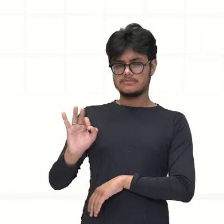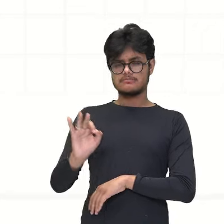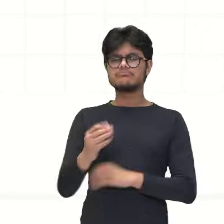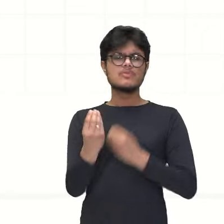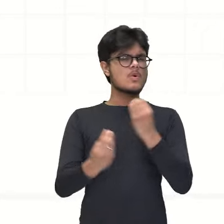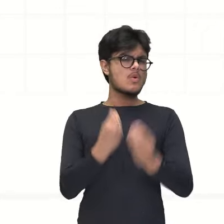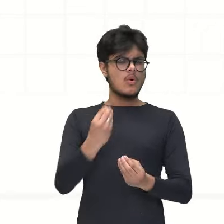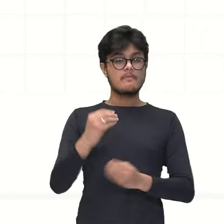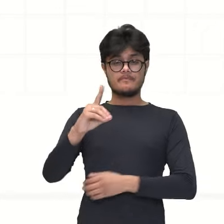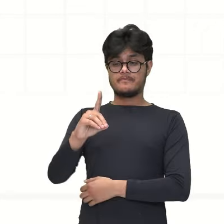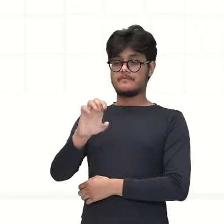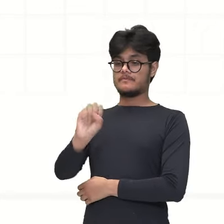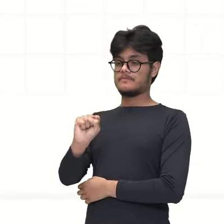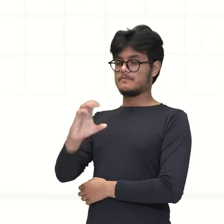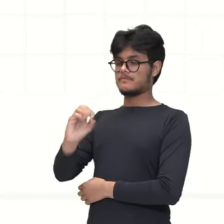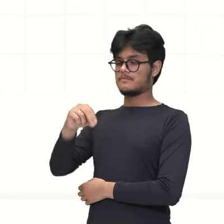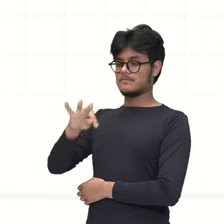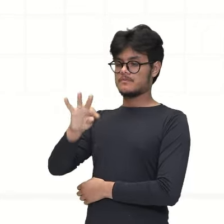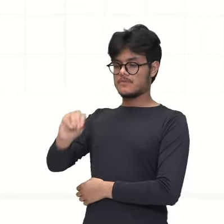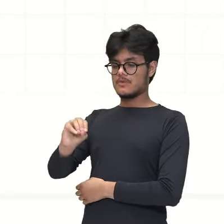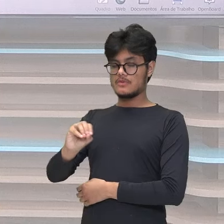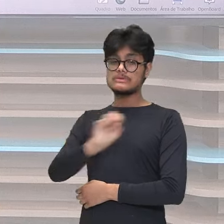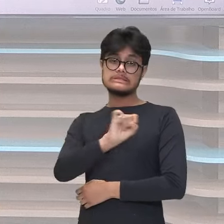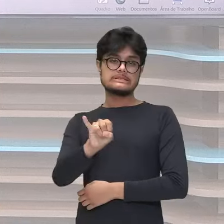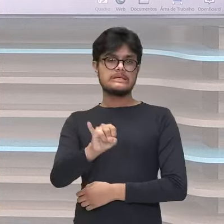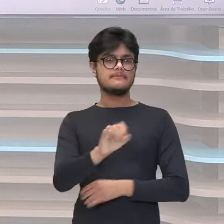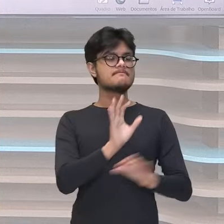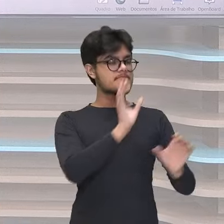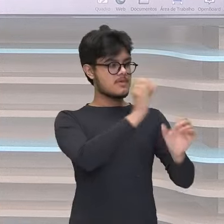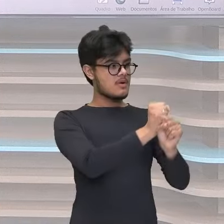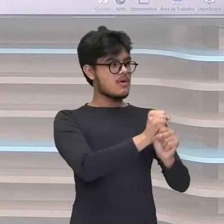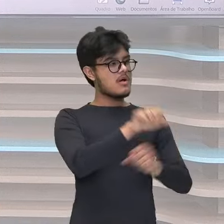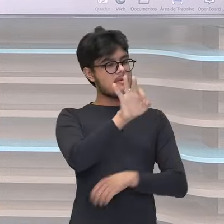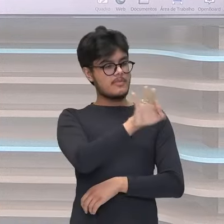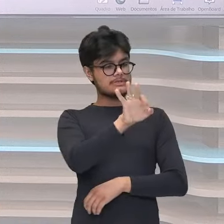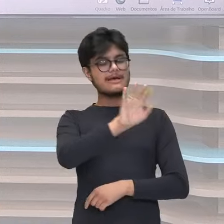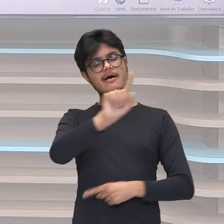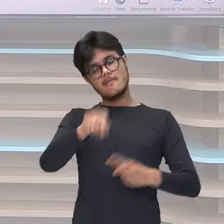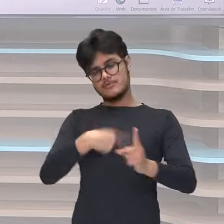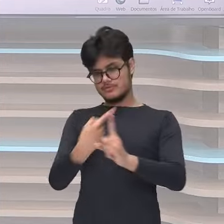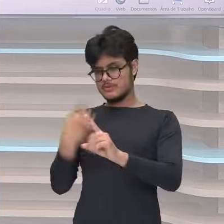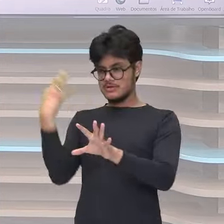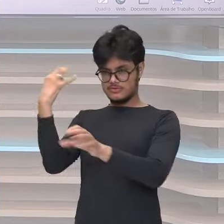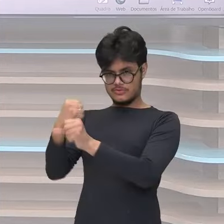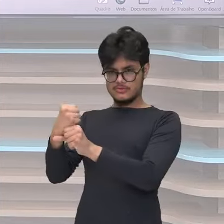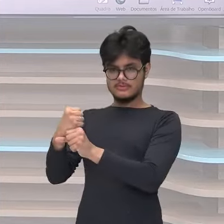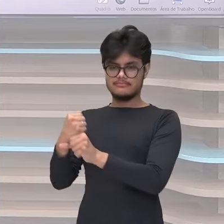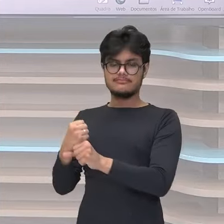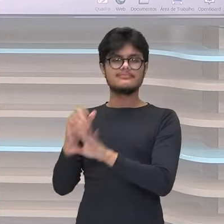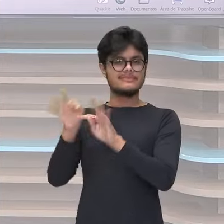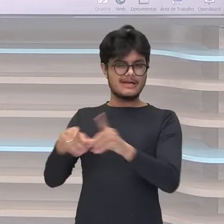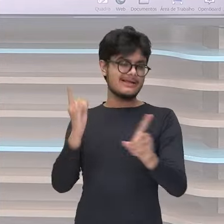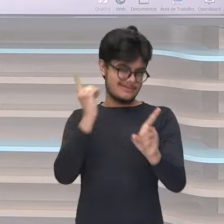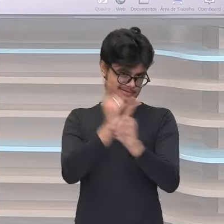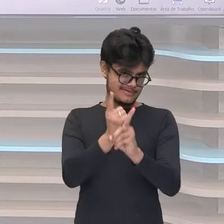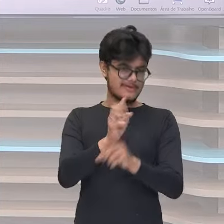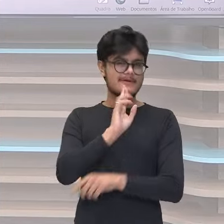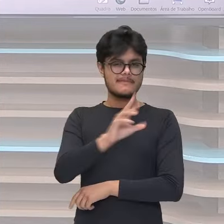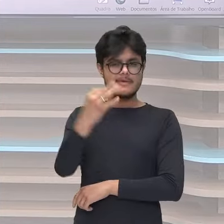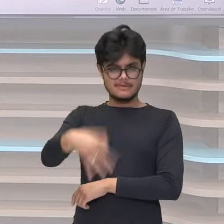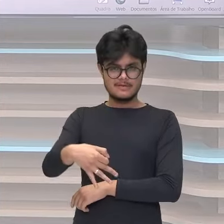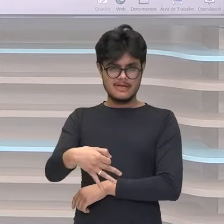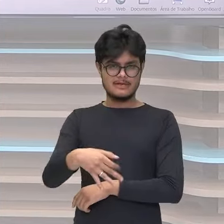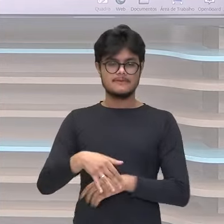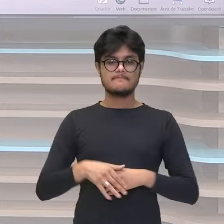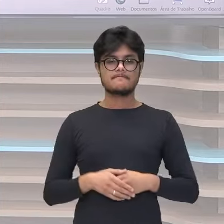desconto. Pego o valor percentual, multiplico pelo valor total E aí eu vou encontrar o valor real